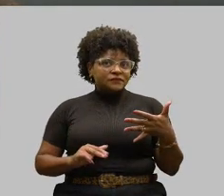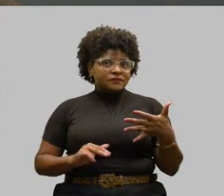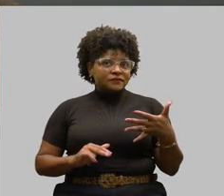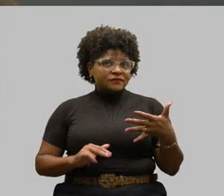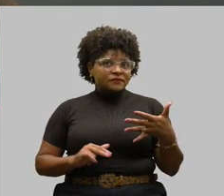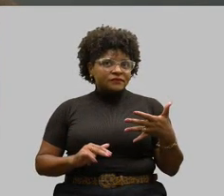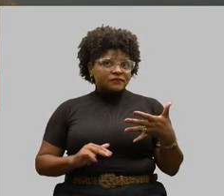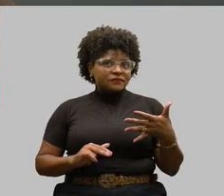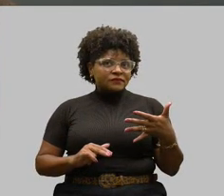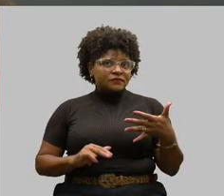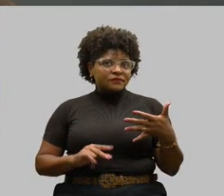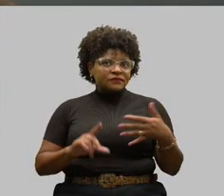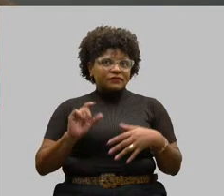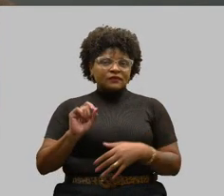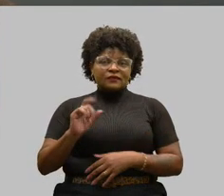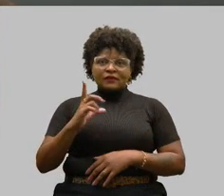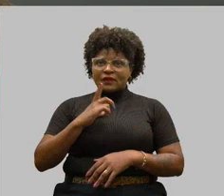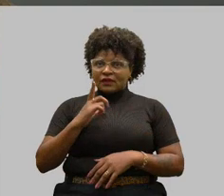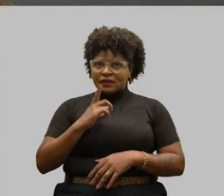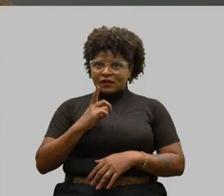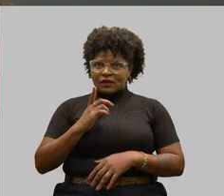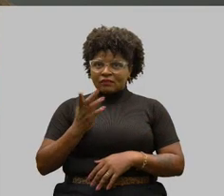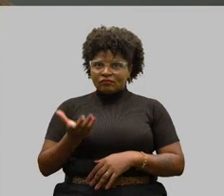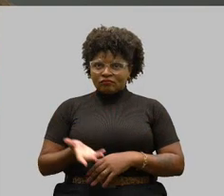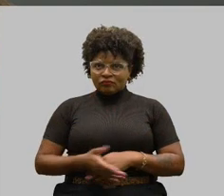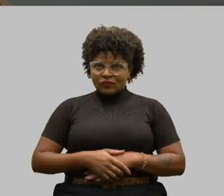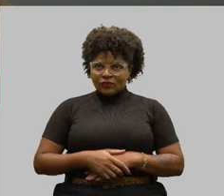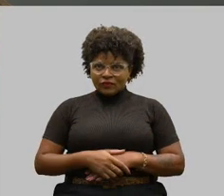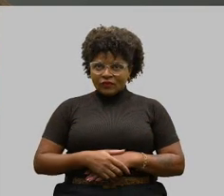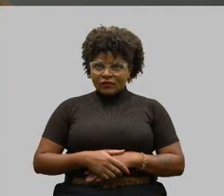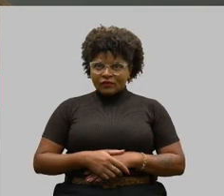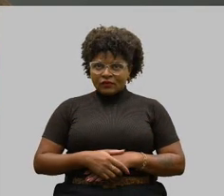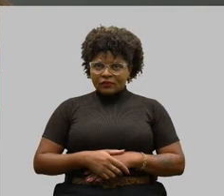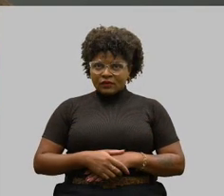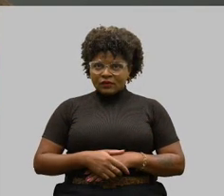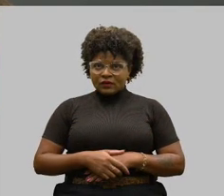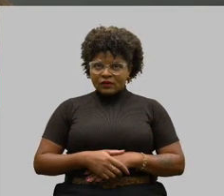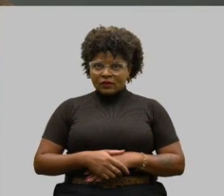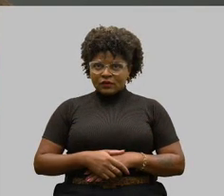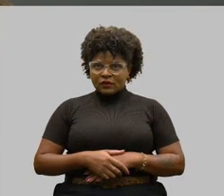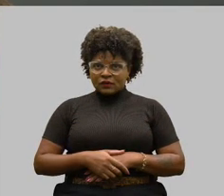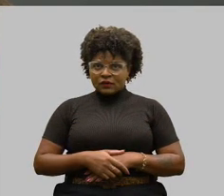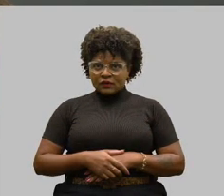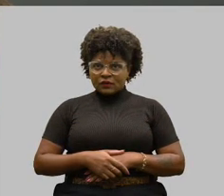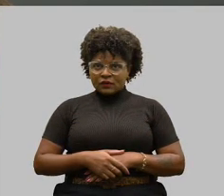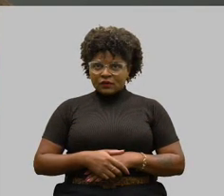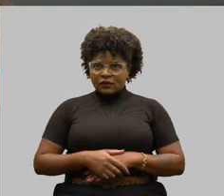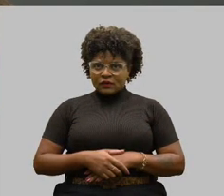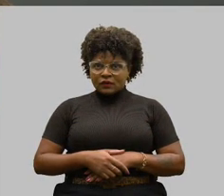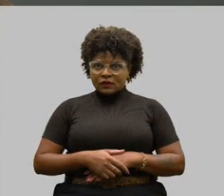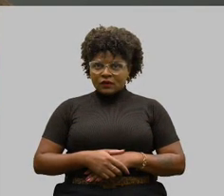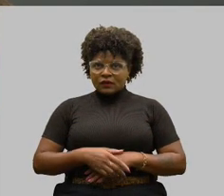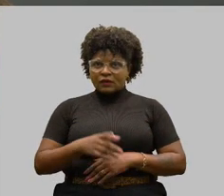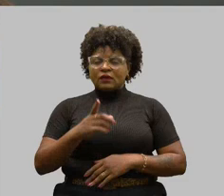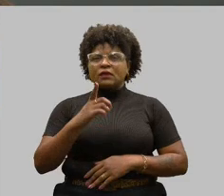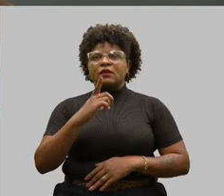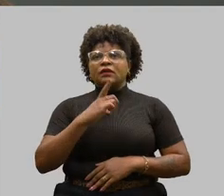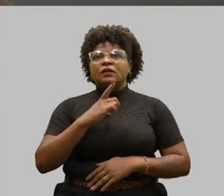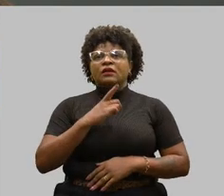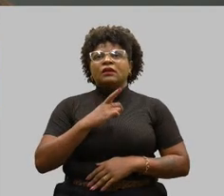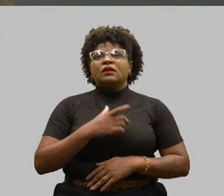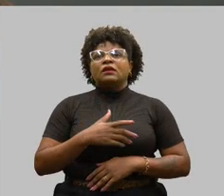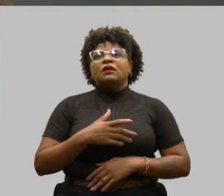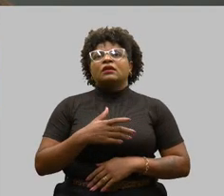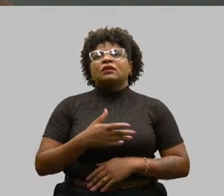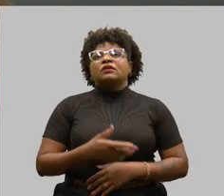ele não duraria muito ele estava no bairro Buritis e uma pizzaria com a minha ex-esposas